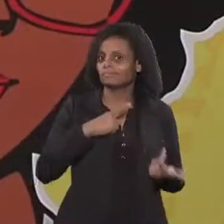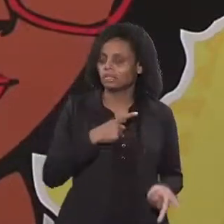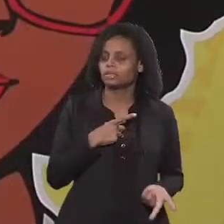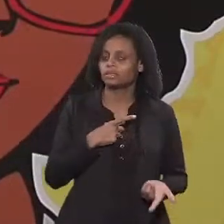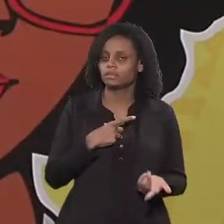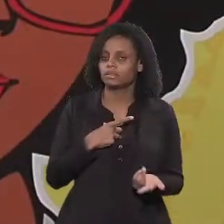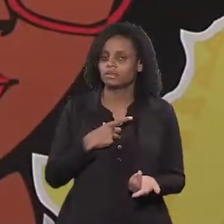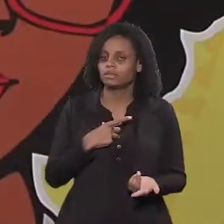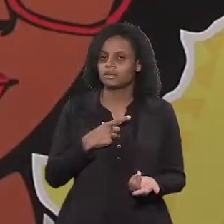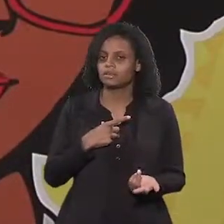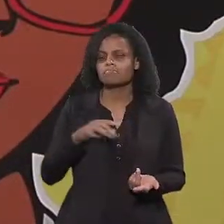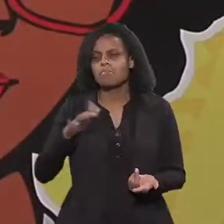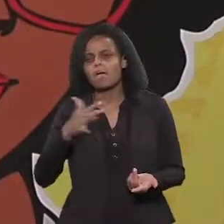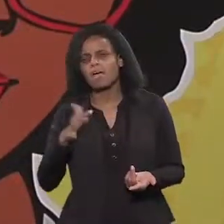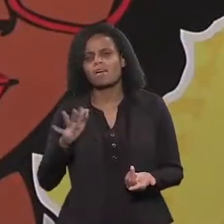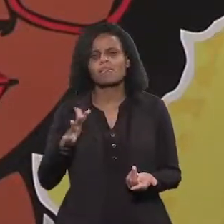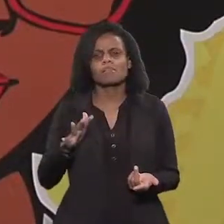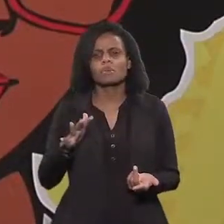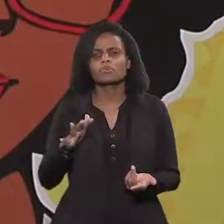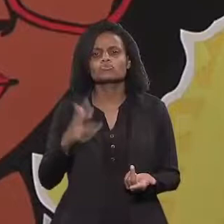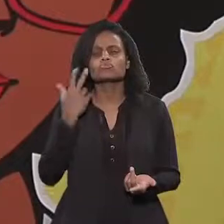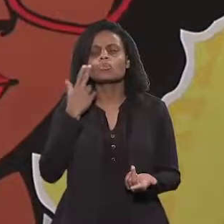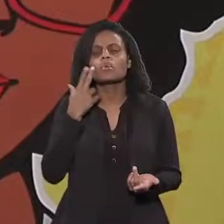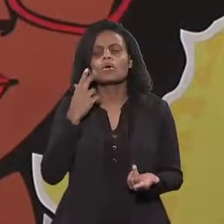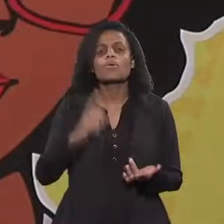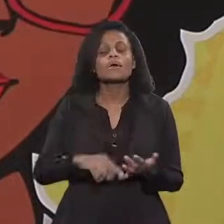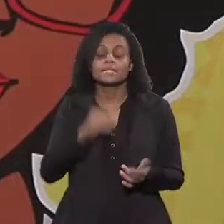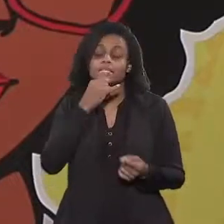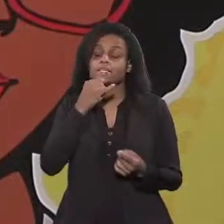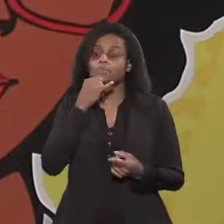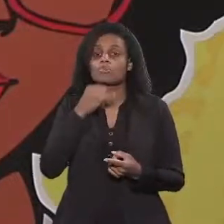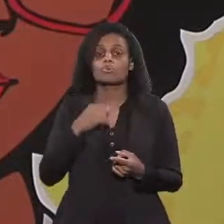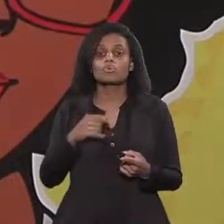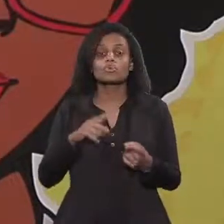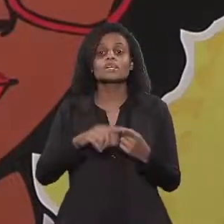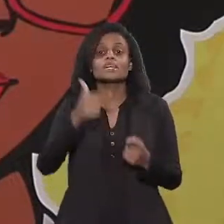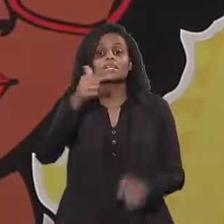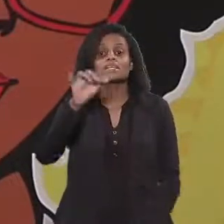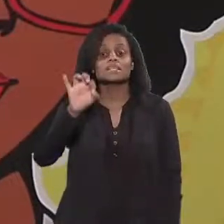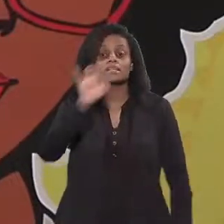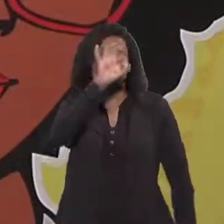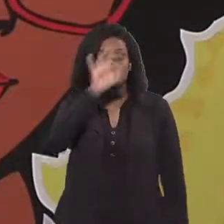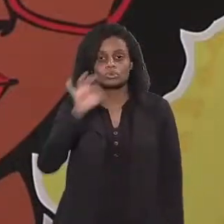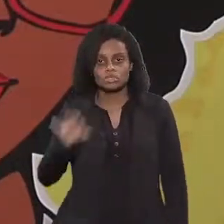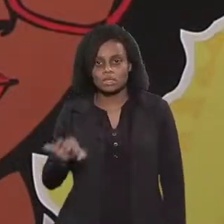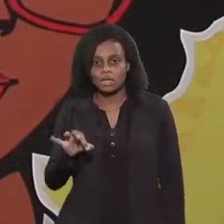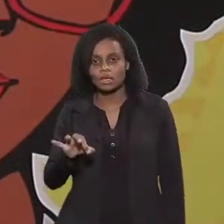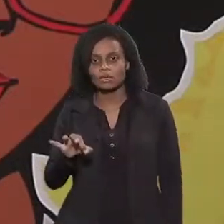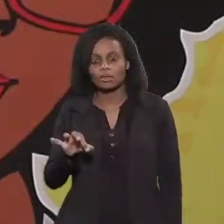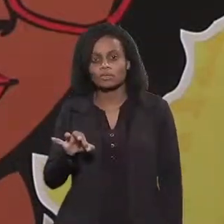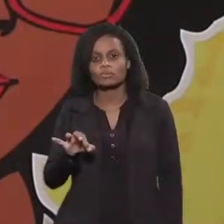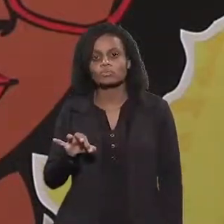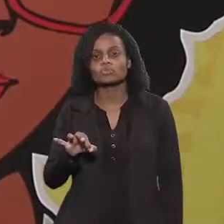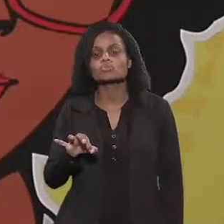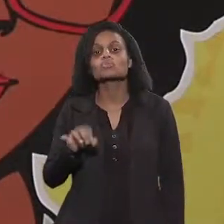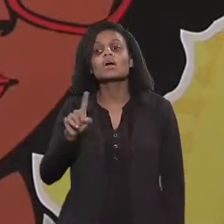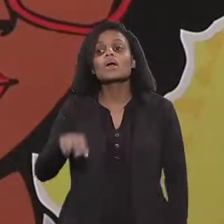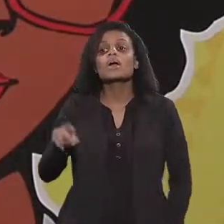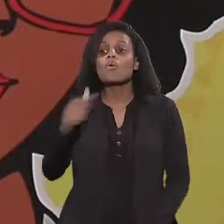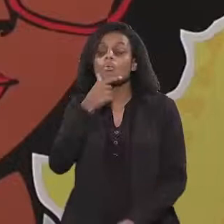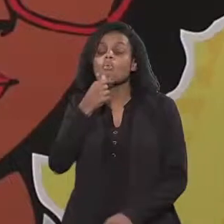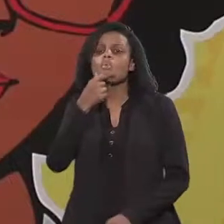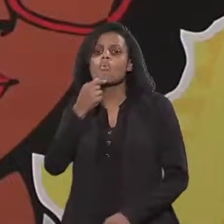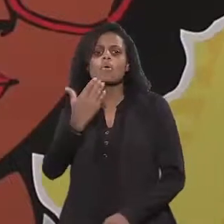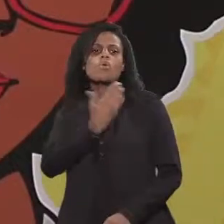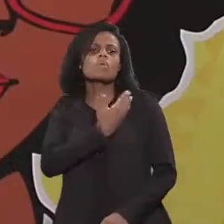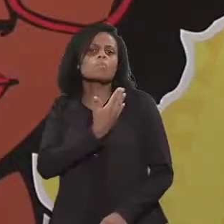E a média de características comuns está em, por exemplo, mais de 70% dos casos terem sido realizados